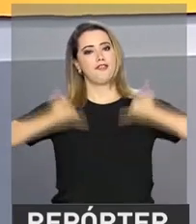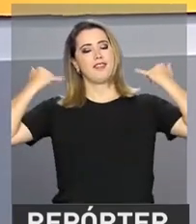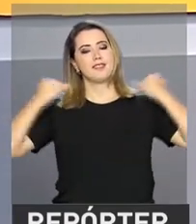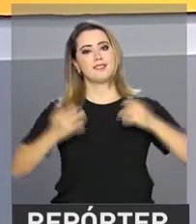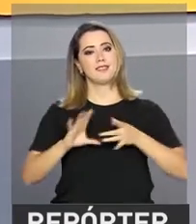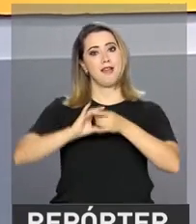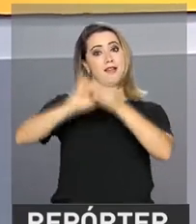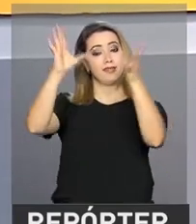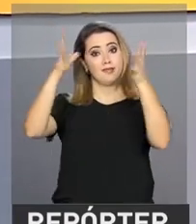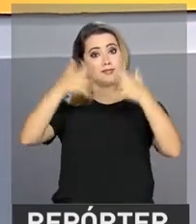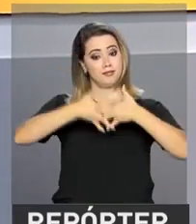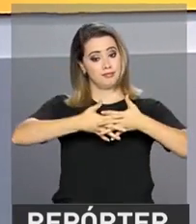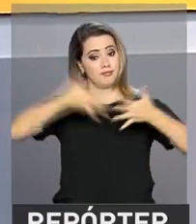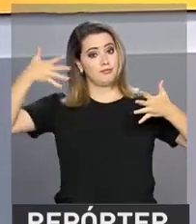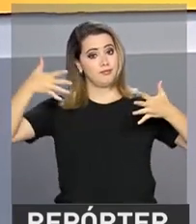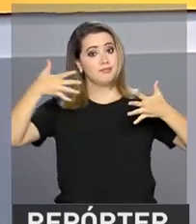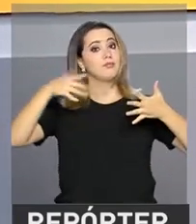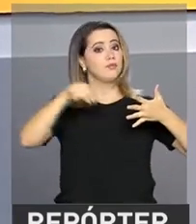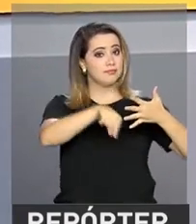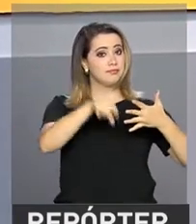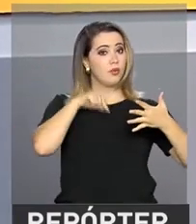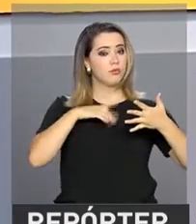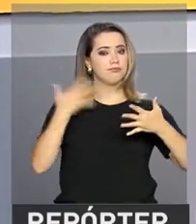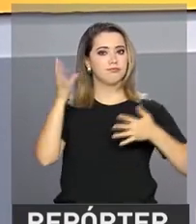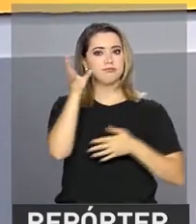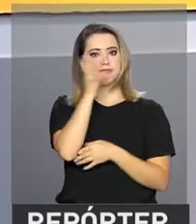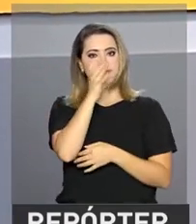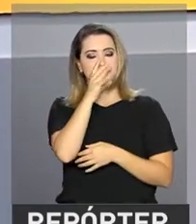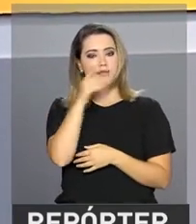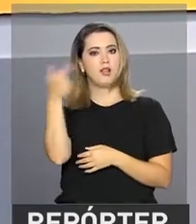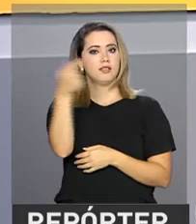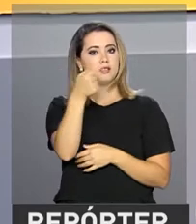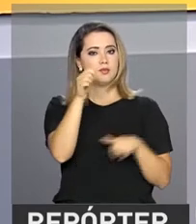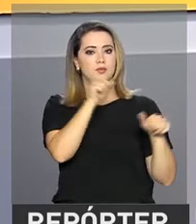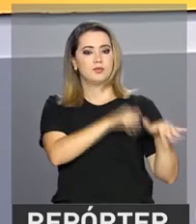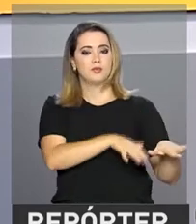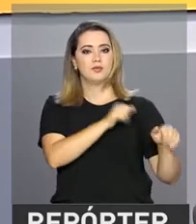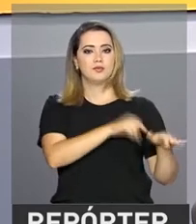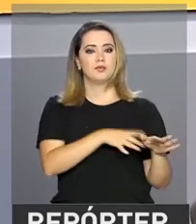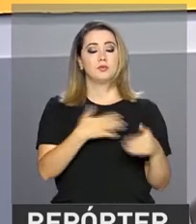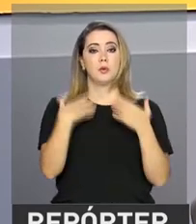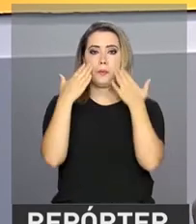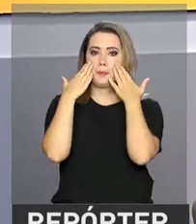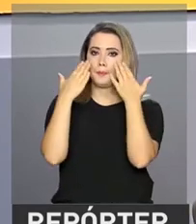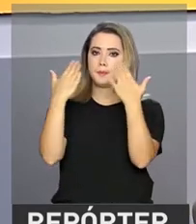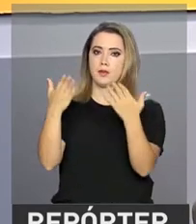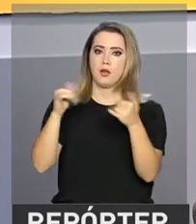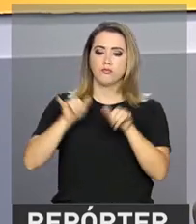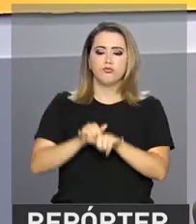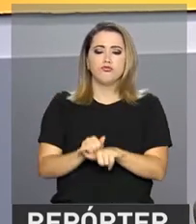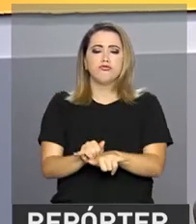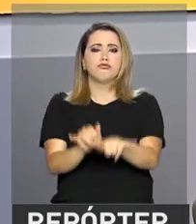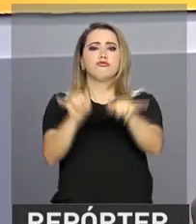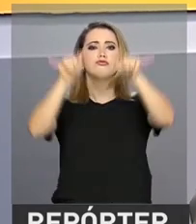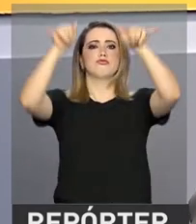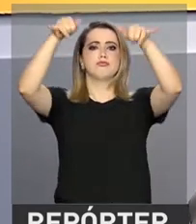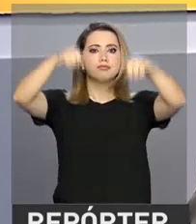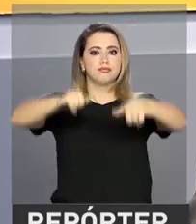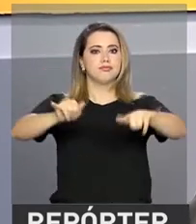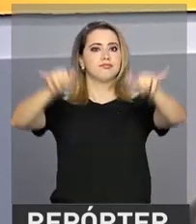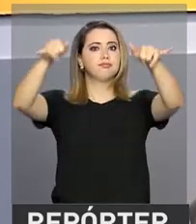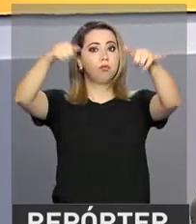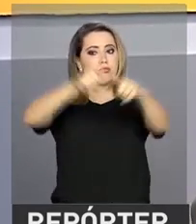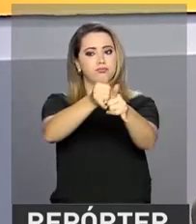Independência. Uma das atrações mais aguardadas do desfile de 7 de setembro é a apresentação da Esquadrilha da Fumaça.